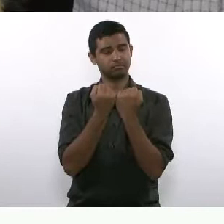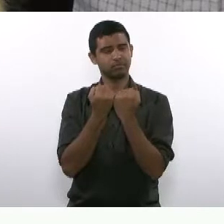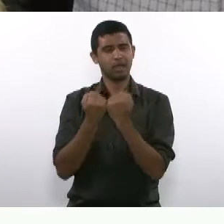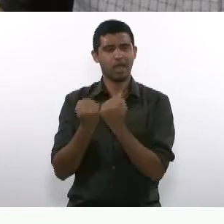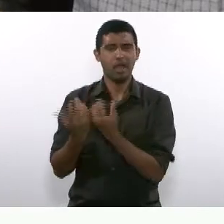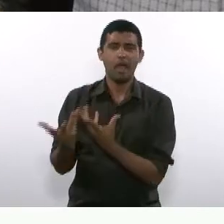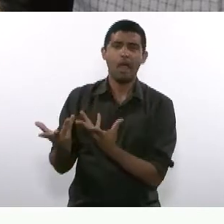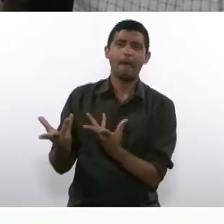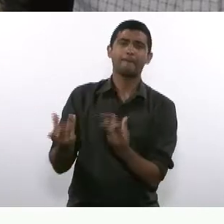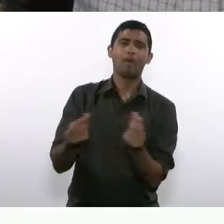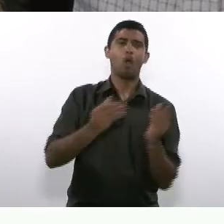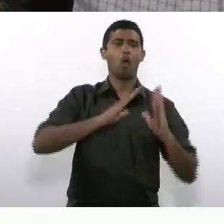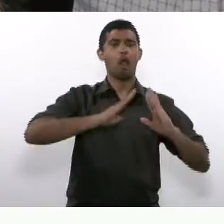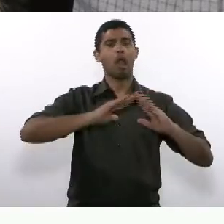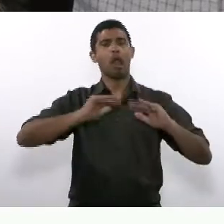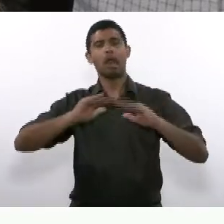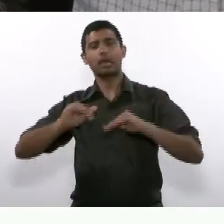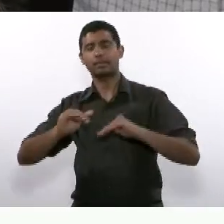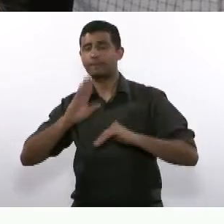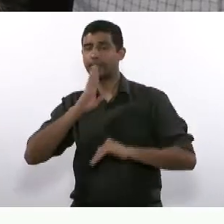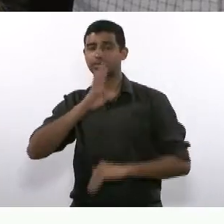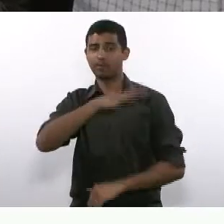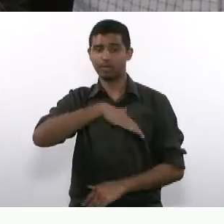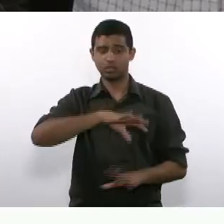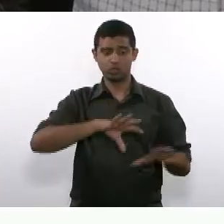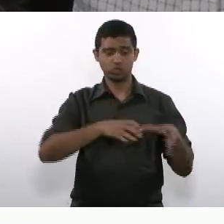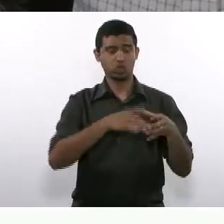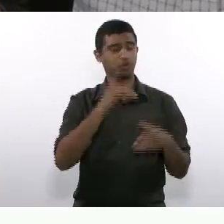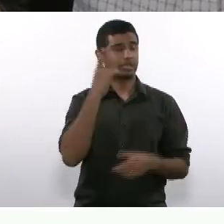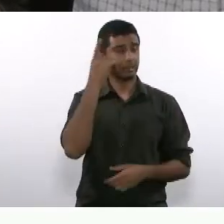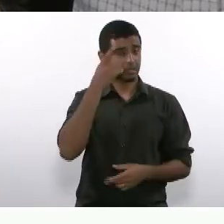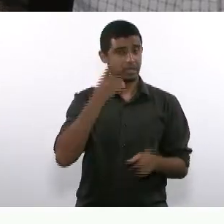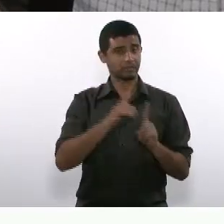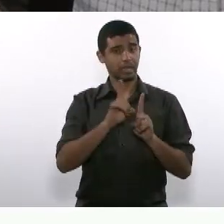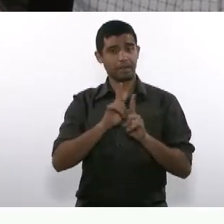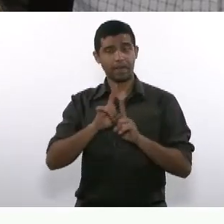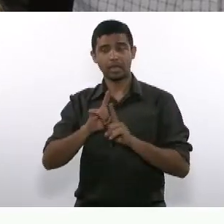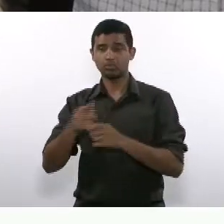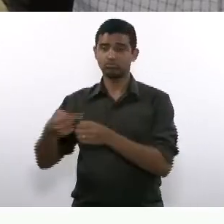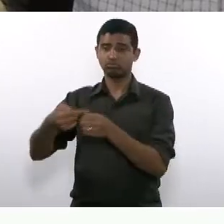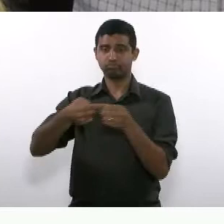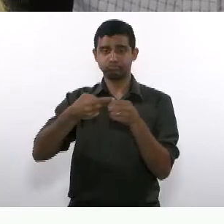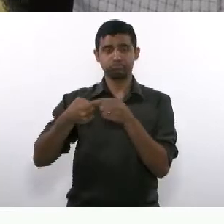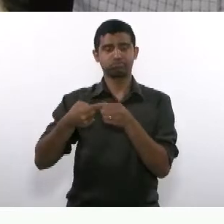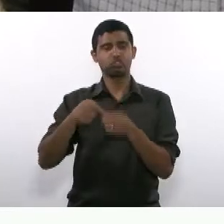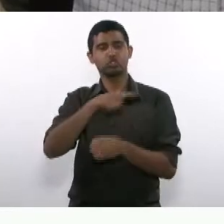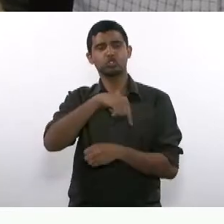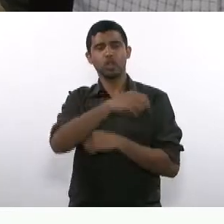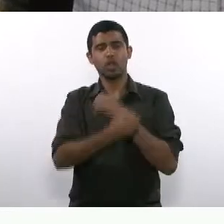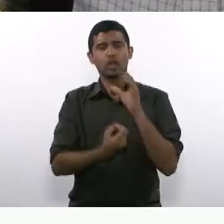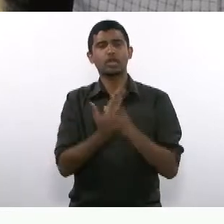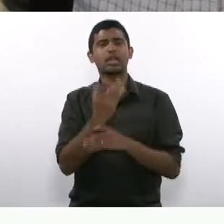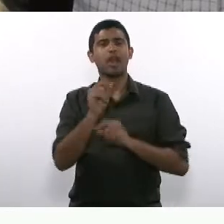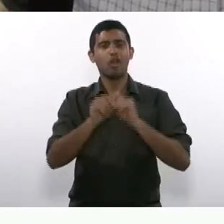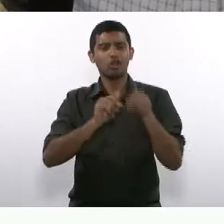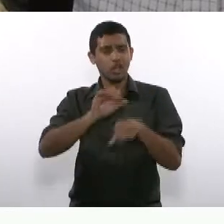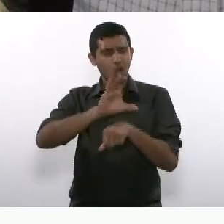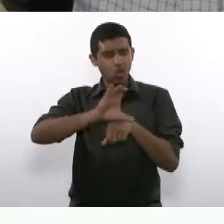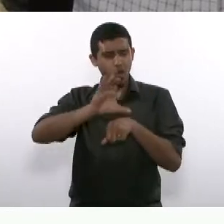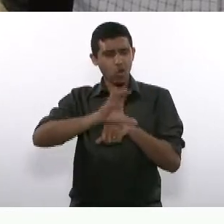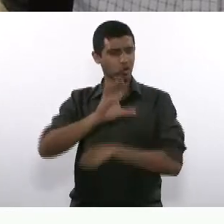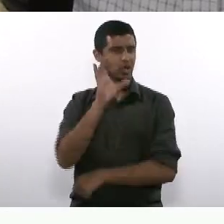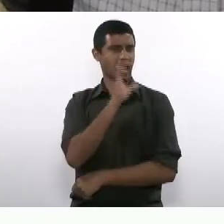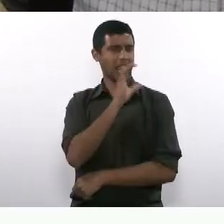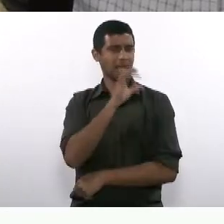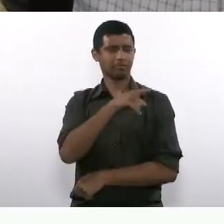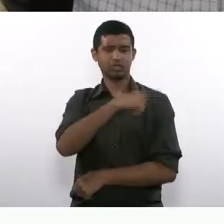de alguns deputados e de alguns municípios para que a gente crie uma espécie de uma capacitação rápida. Então, o